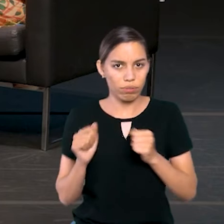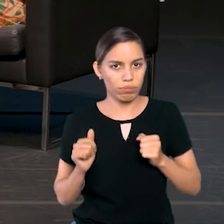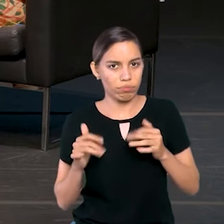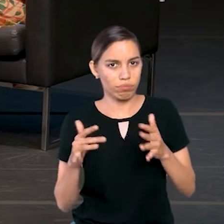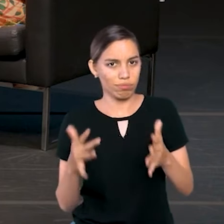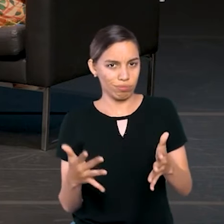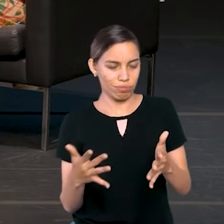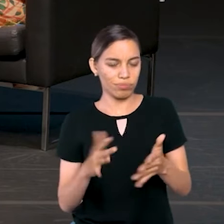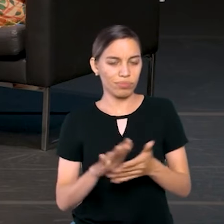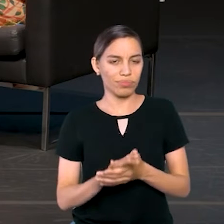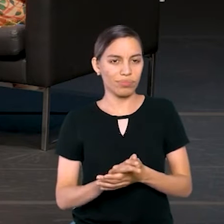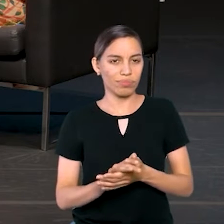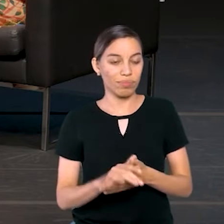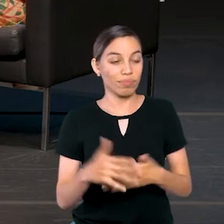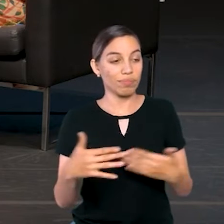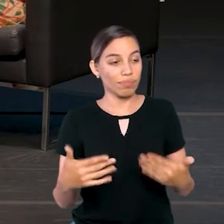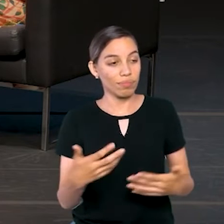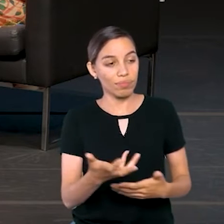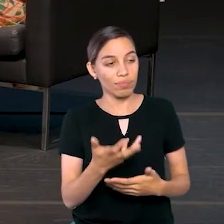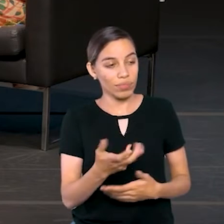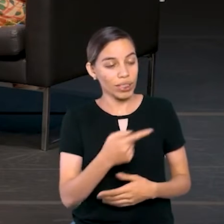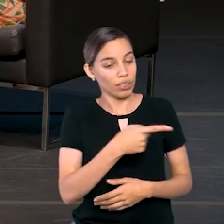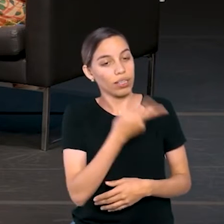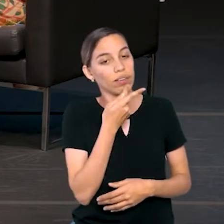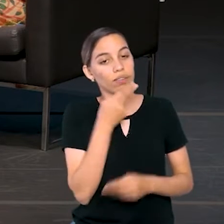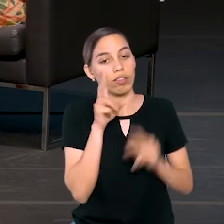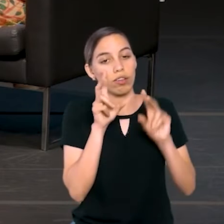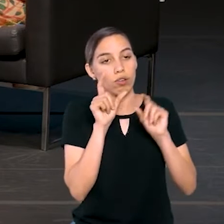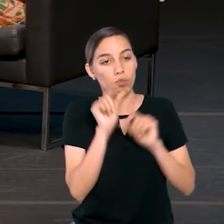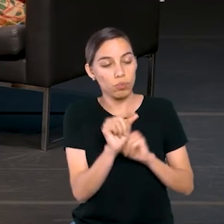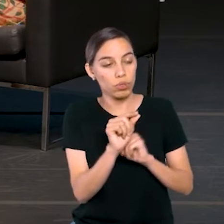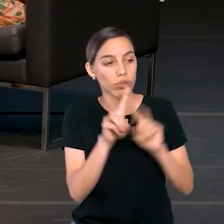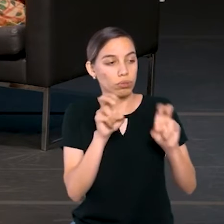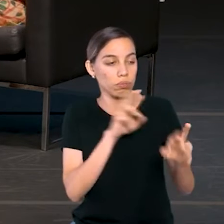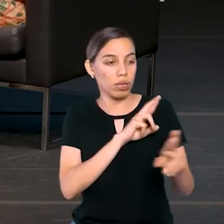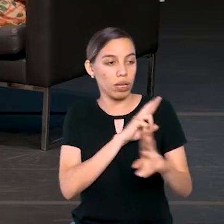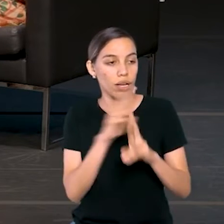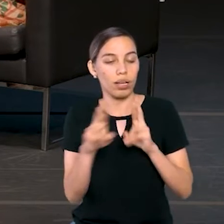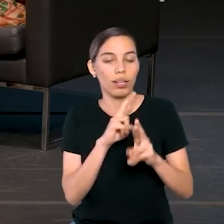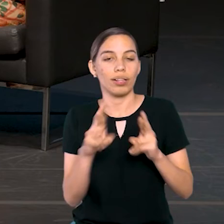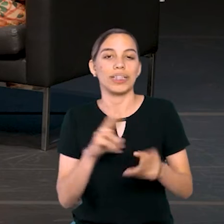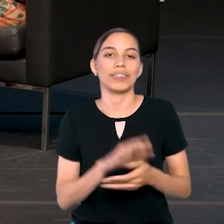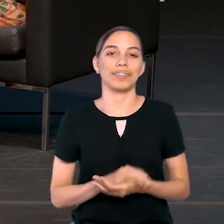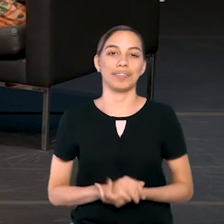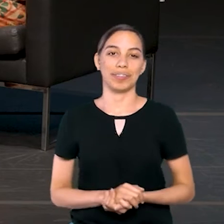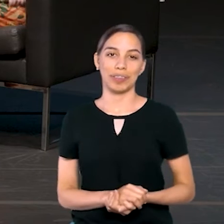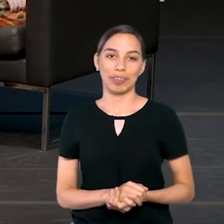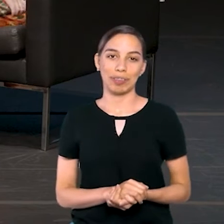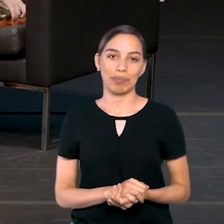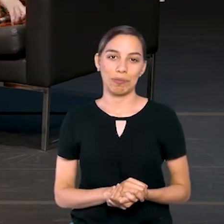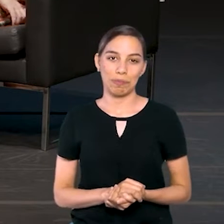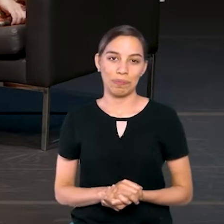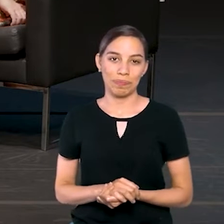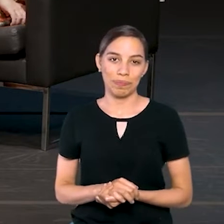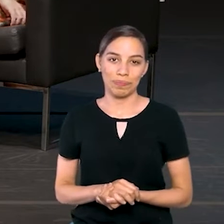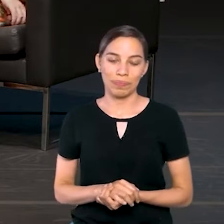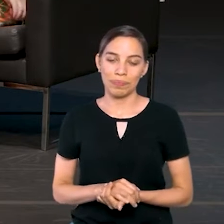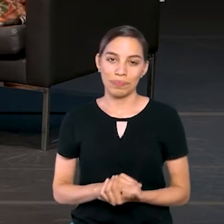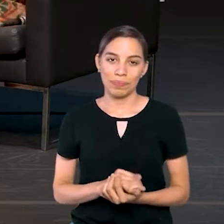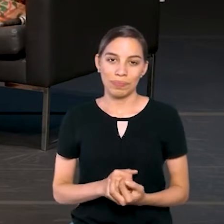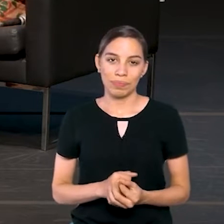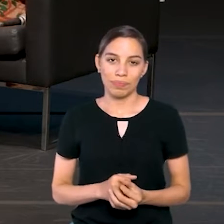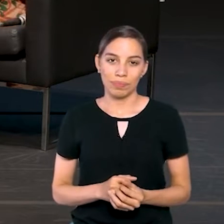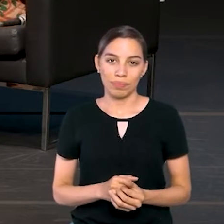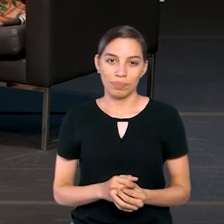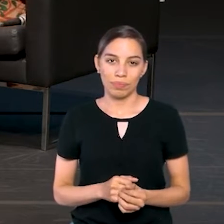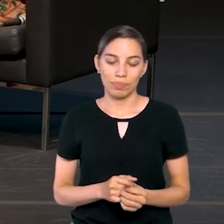Então, eu queria escutar um pouquinho mais do senhor sobre essa relação. Ailton mostra para a plateia o pequeno espelho em seu